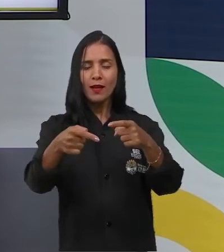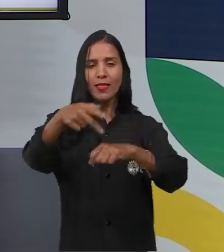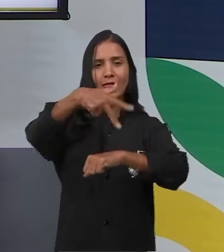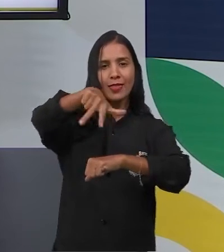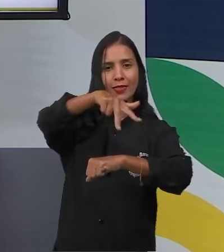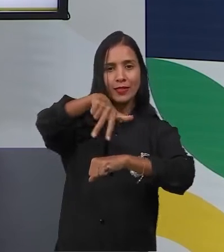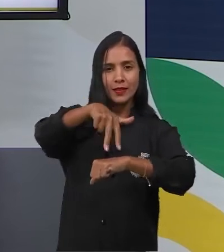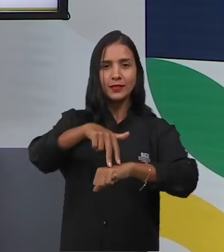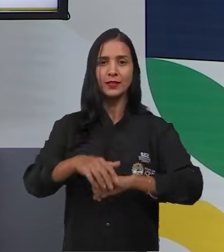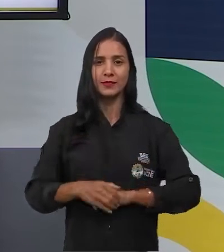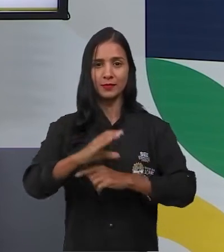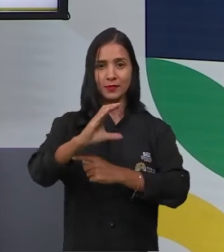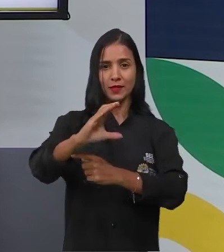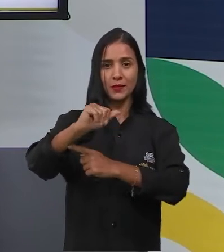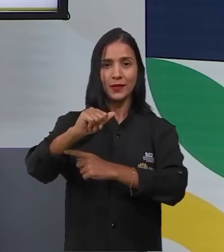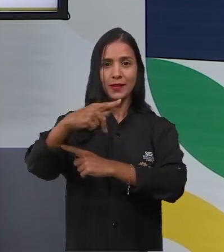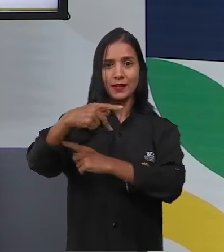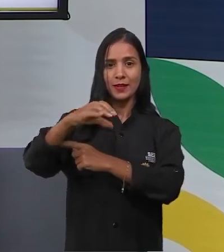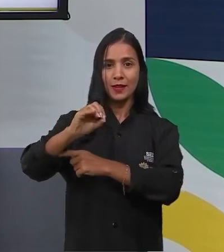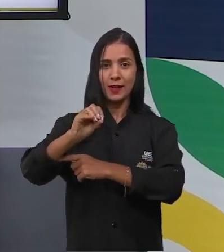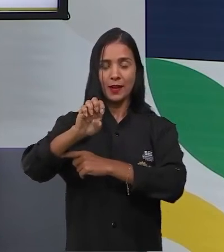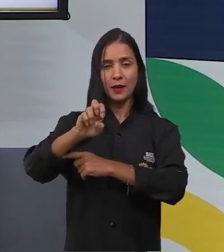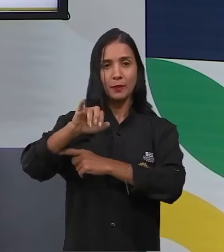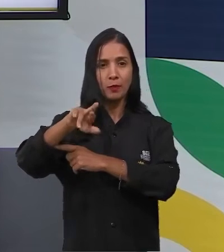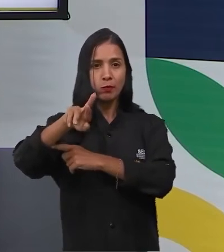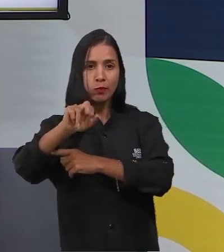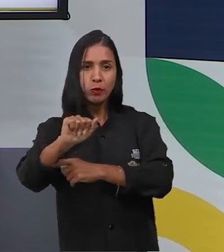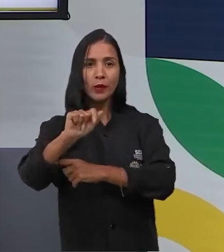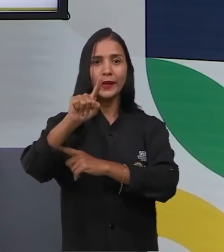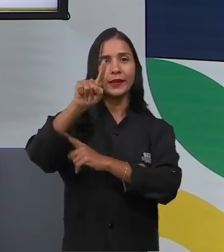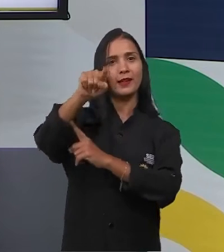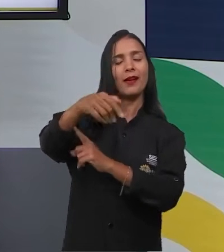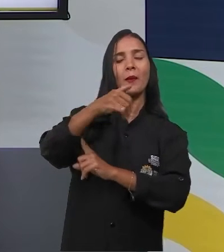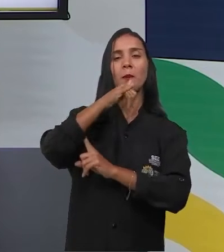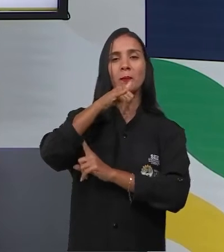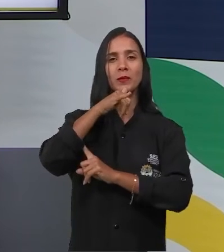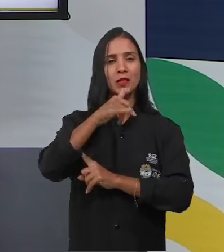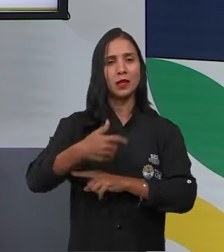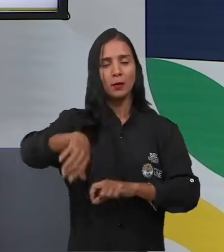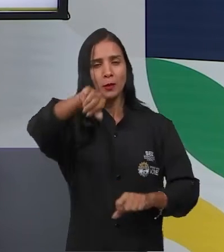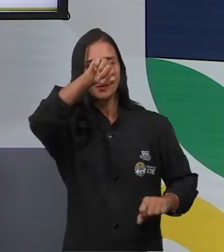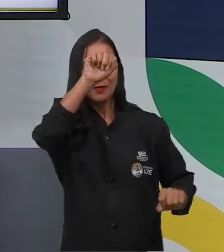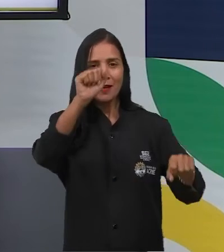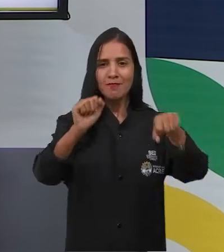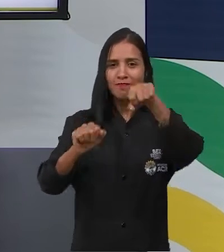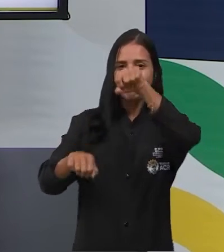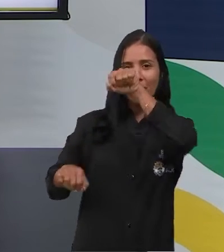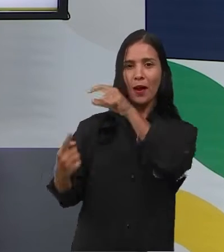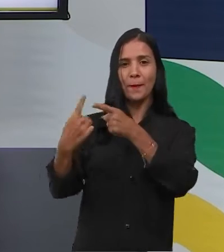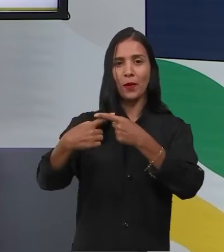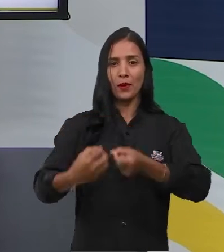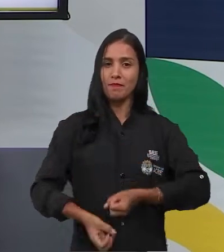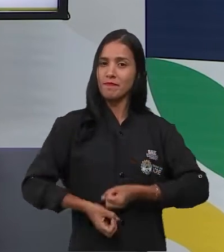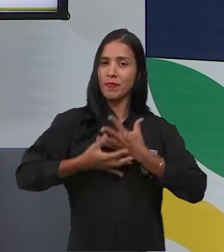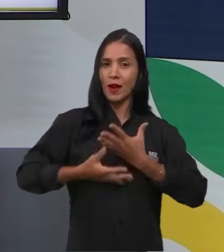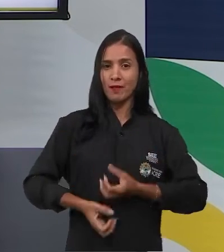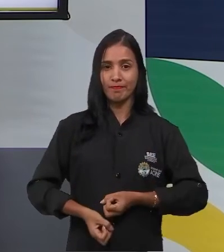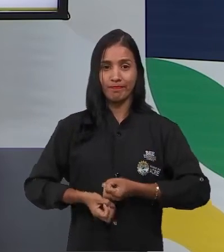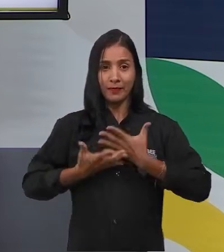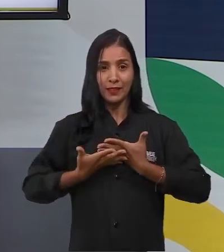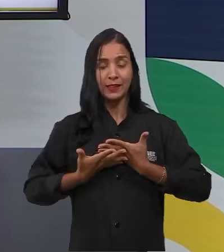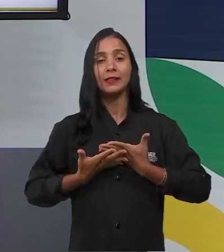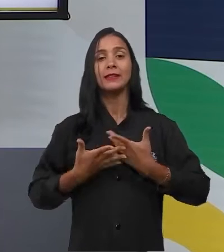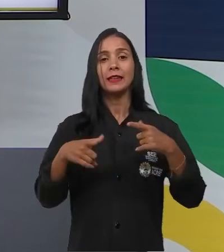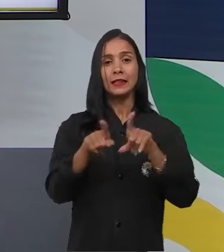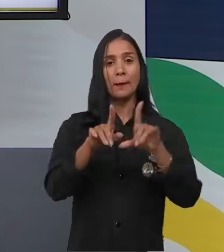exemplo dessa expressão, de como o corpo vai exprimir essa dor desse momento de escravidão.